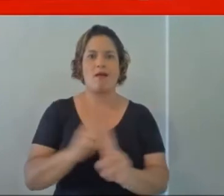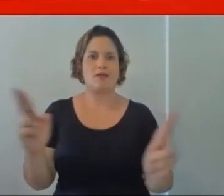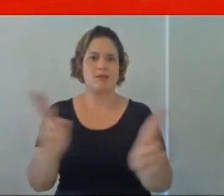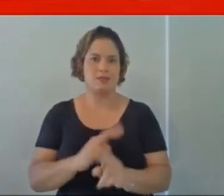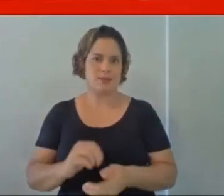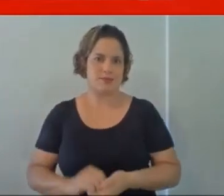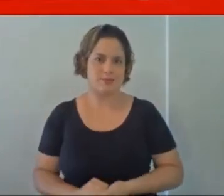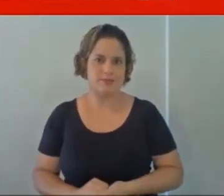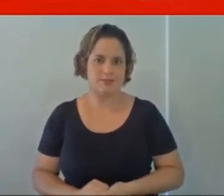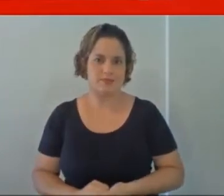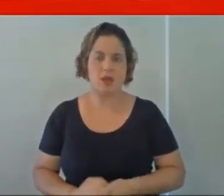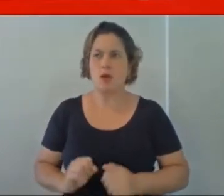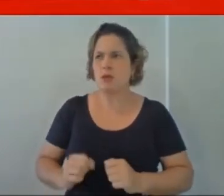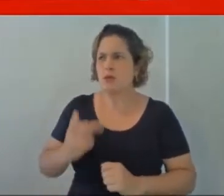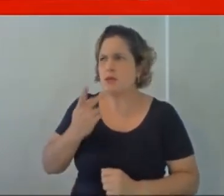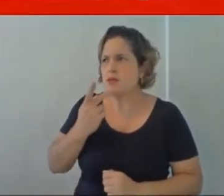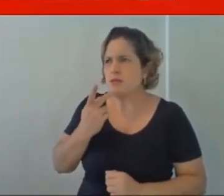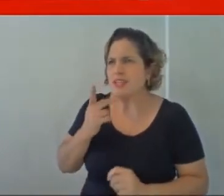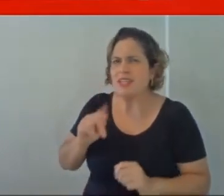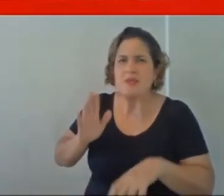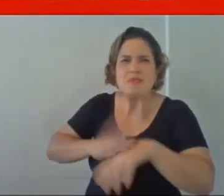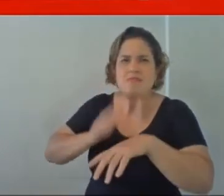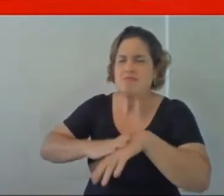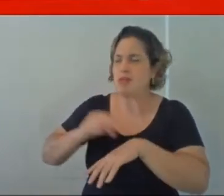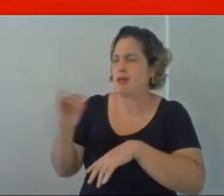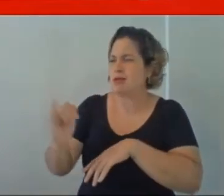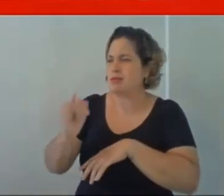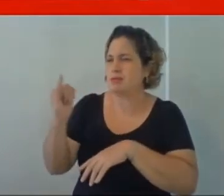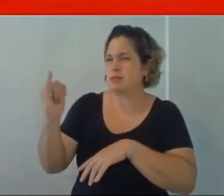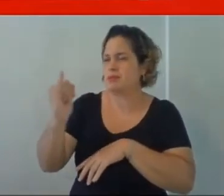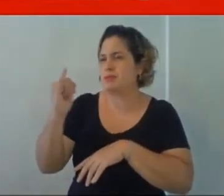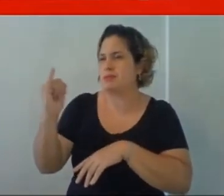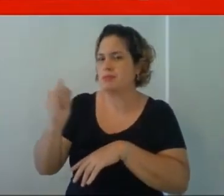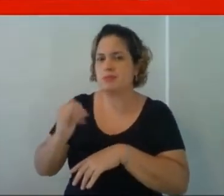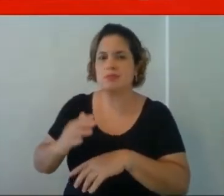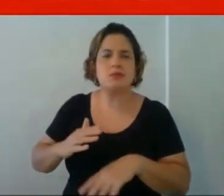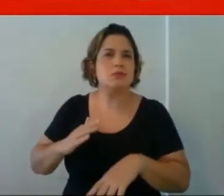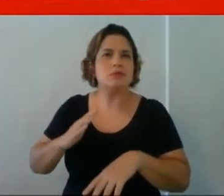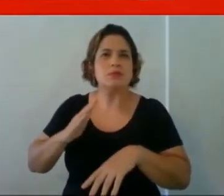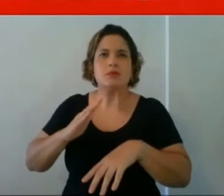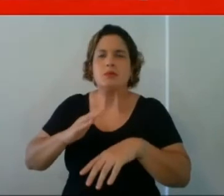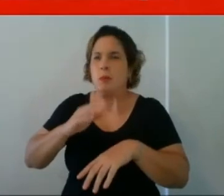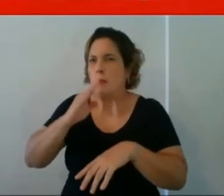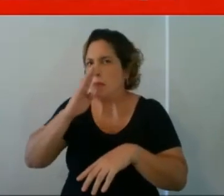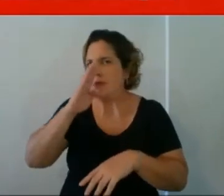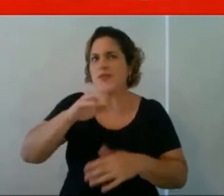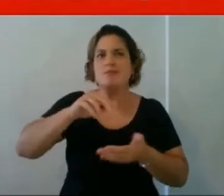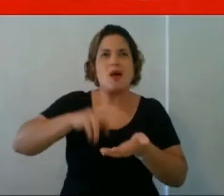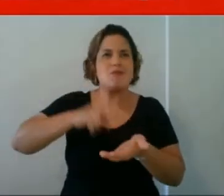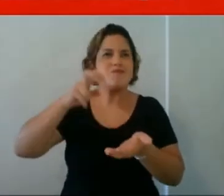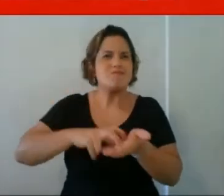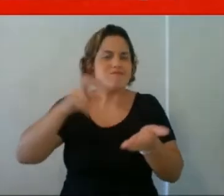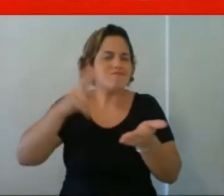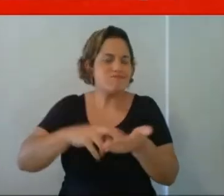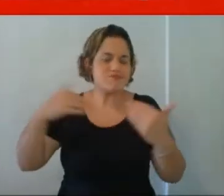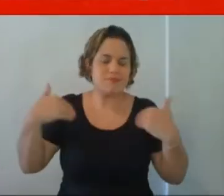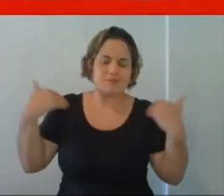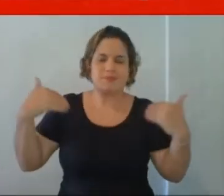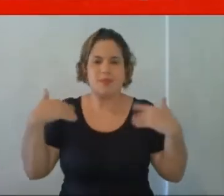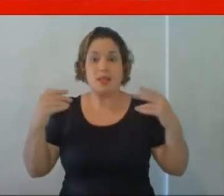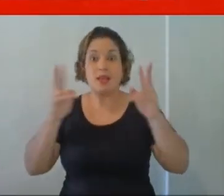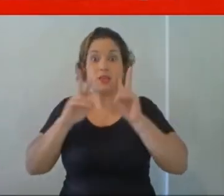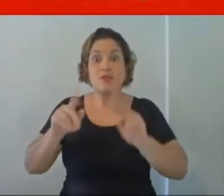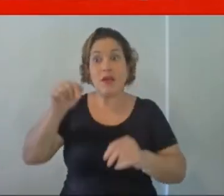foi dos elementos mais importantes, assim, e mais alegres mesmo de todo esse projeto, né? De ver